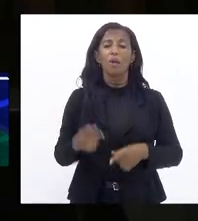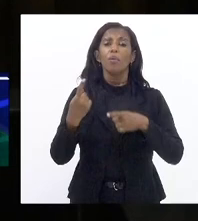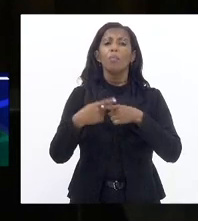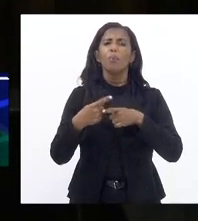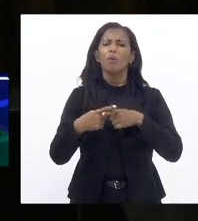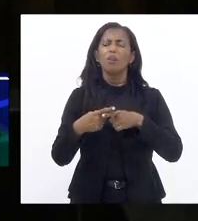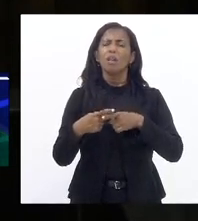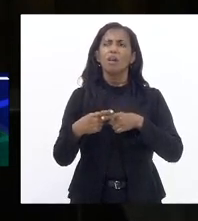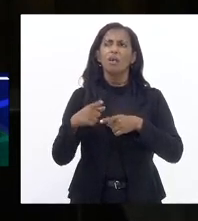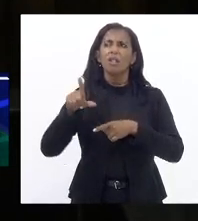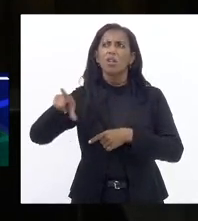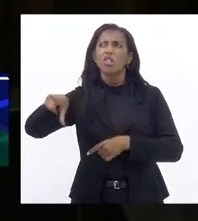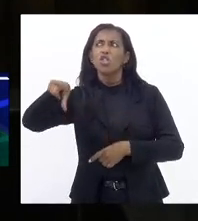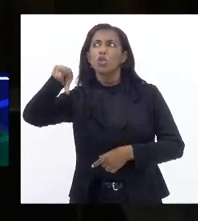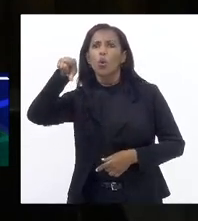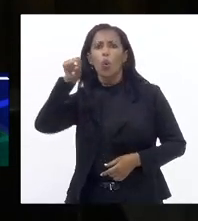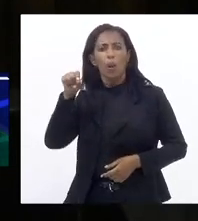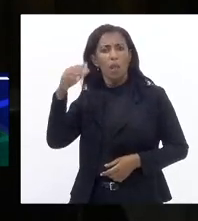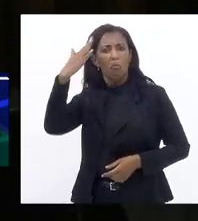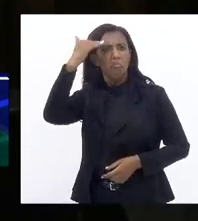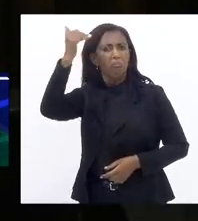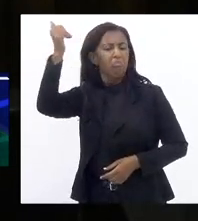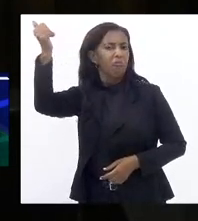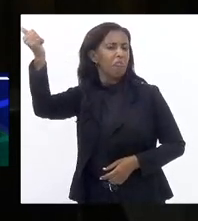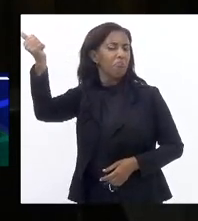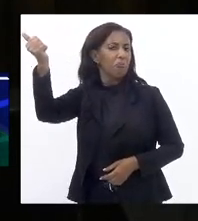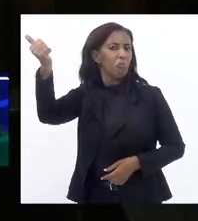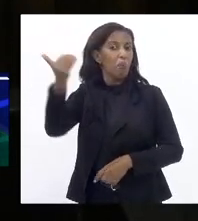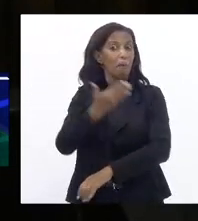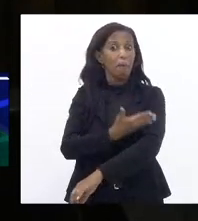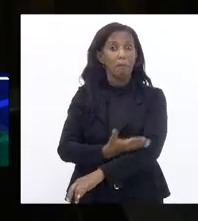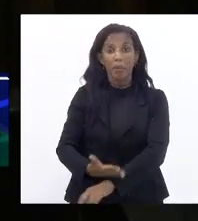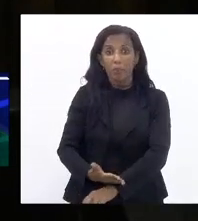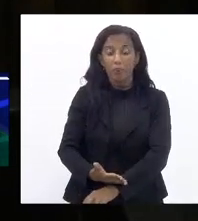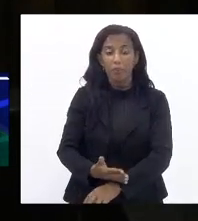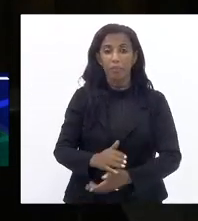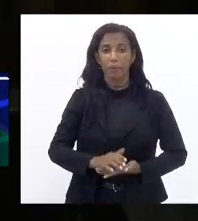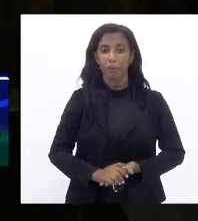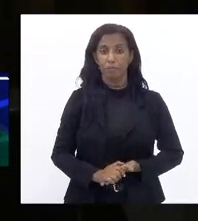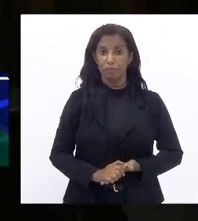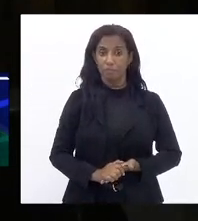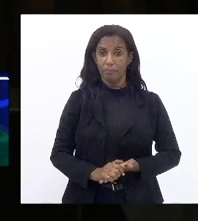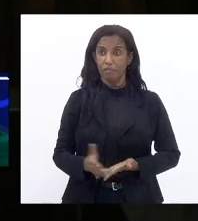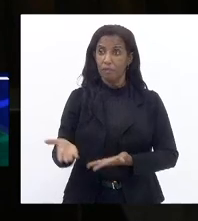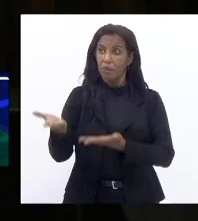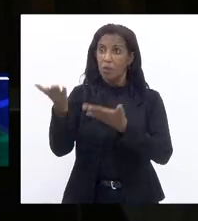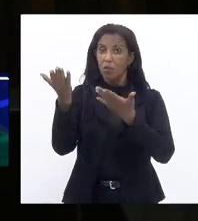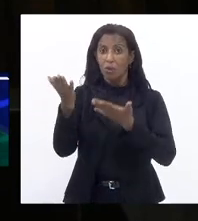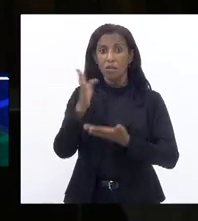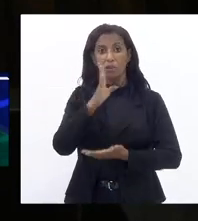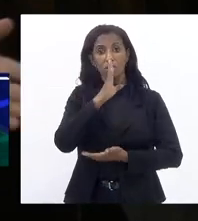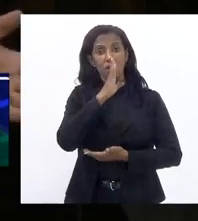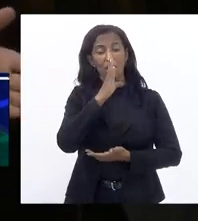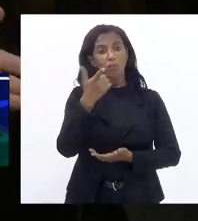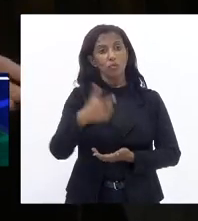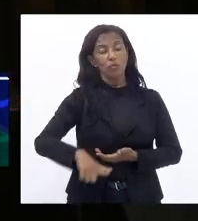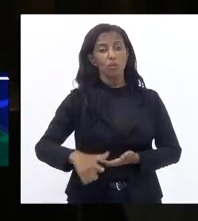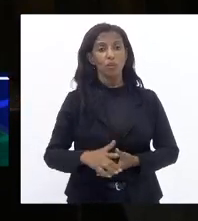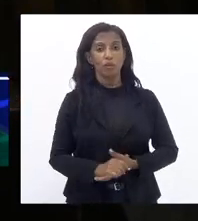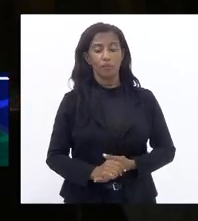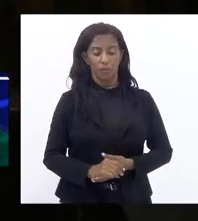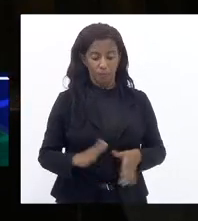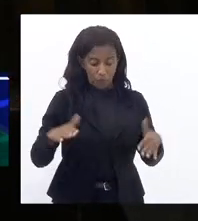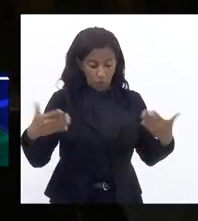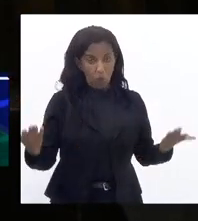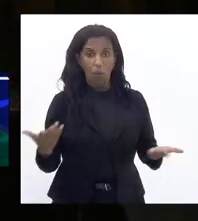escolher um cineasta, um produtor branco? Vossa Excelência se calou mais uma vez. Ora, não é